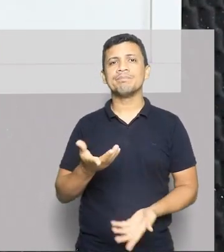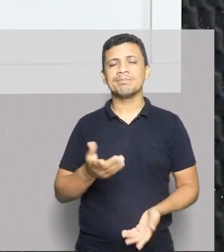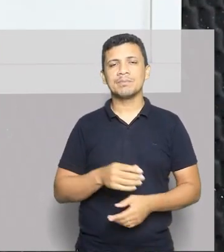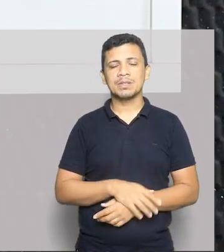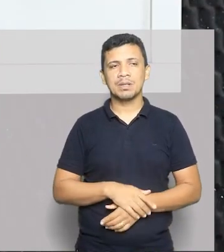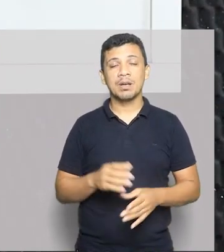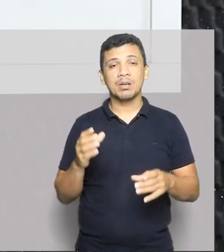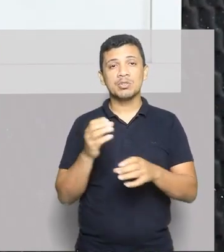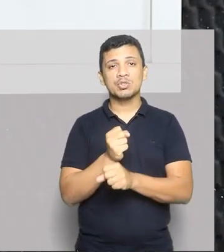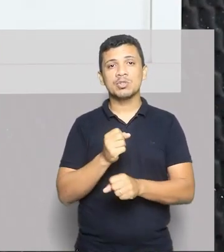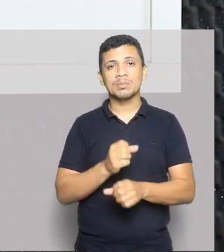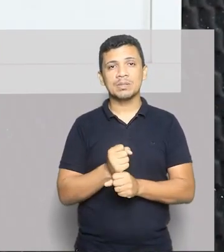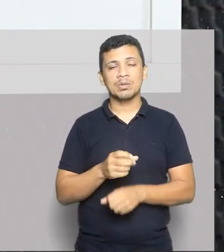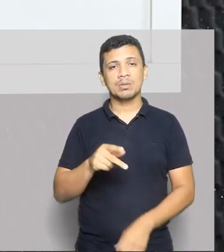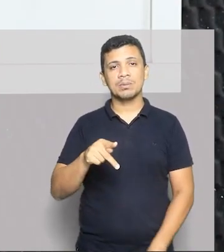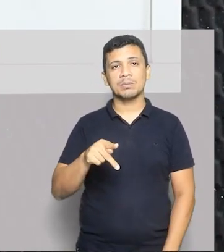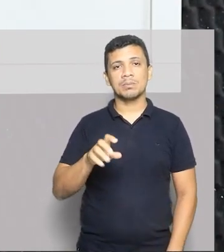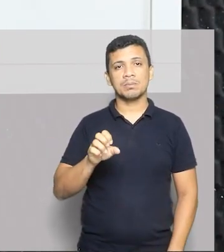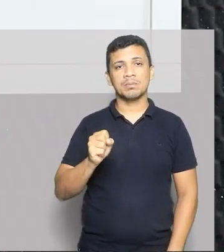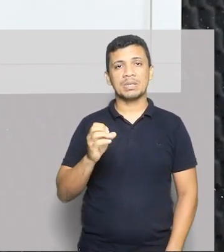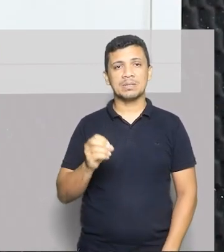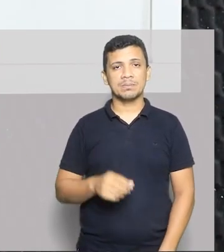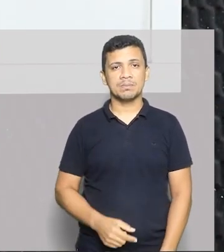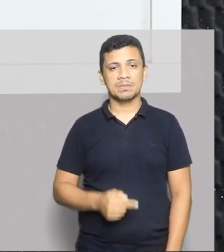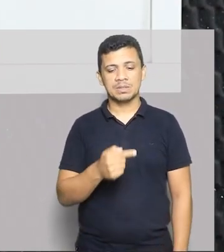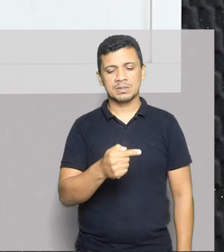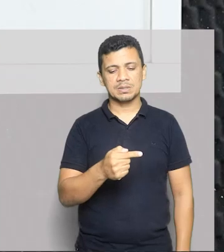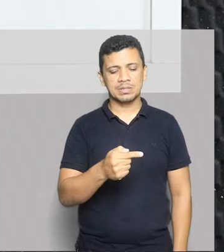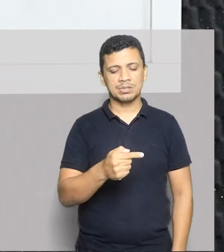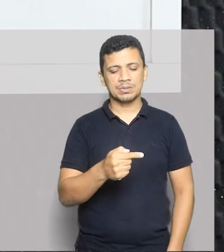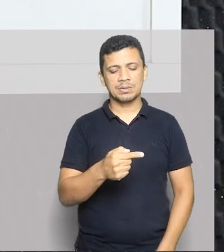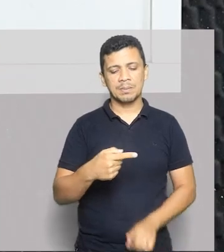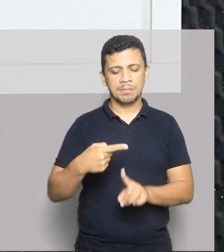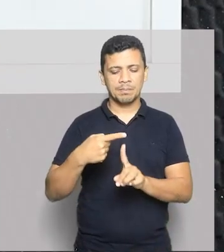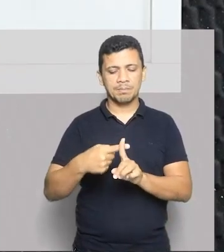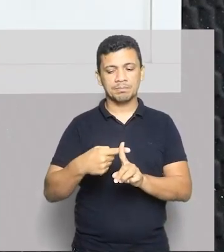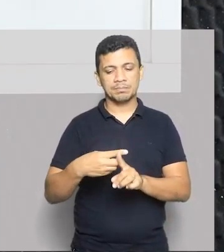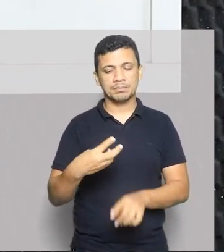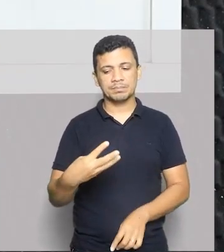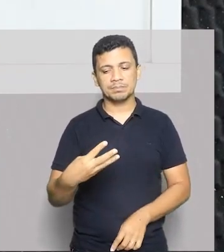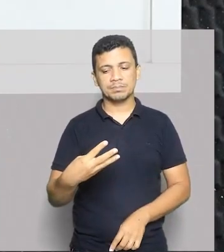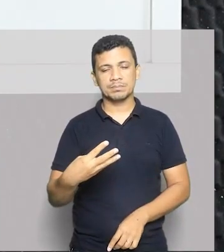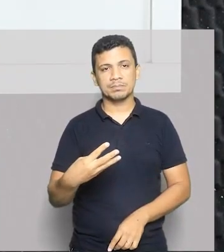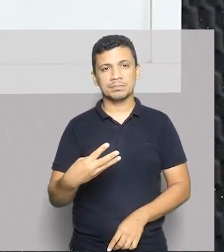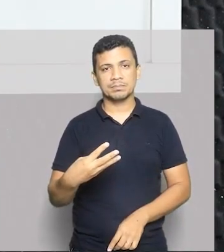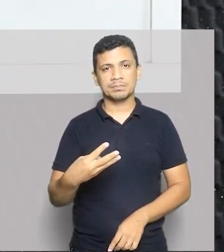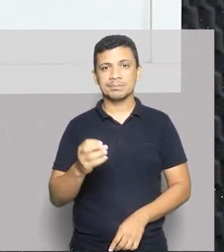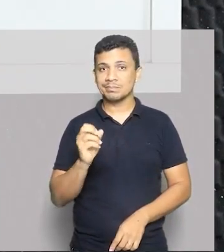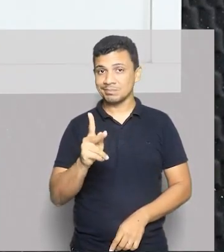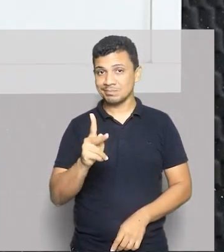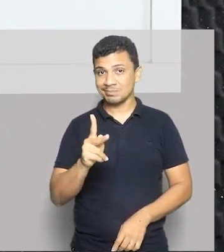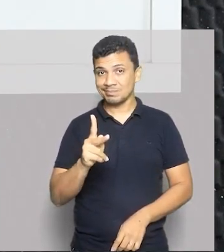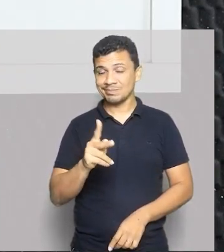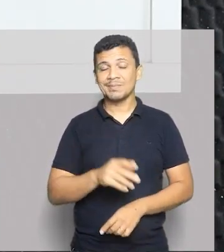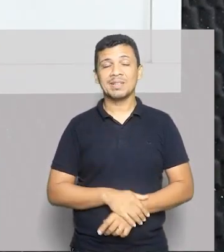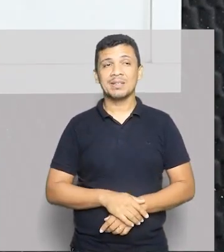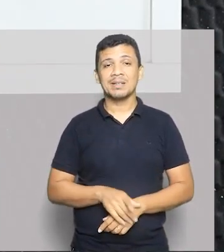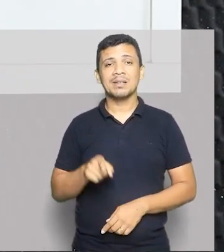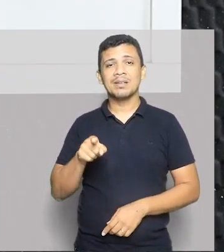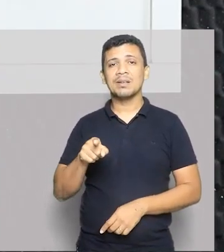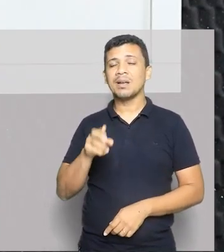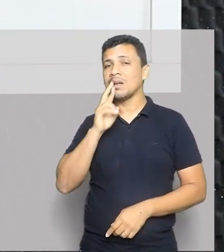pelo somatório dos pesos. 7 mais 3. Entendido? Bom, esse valor